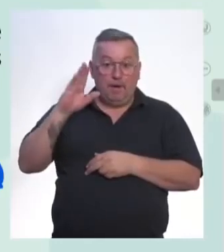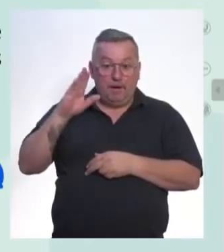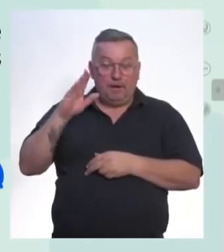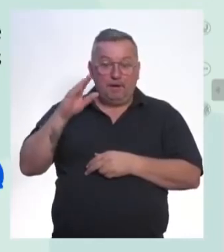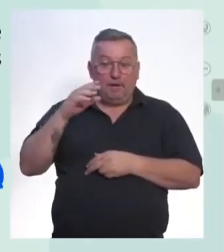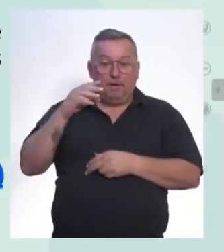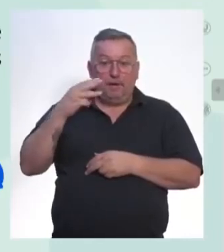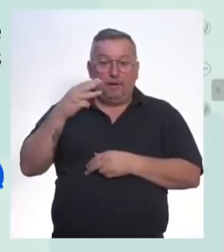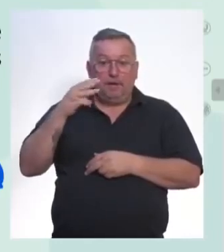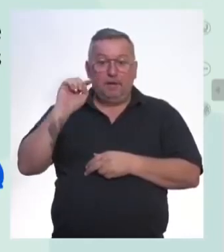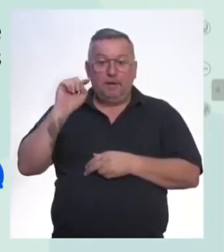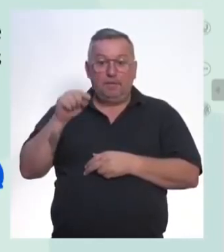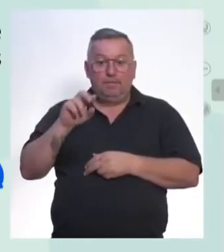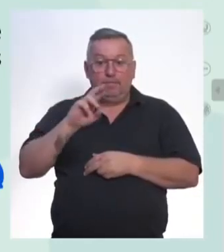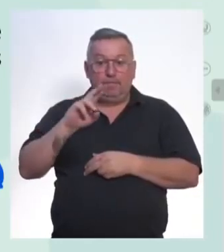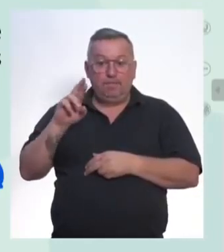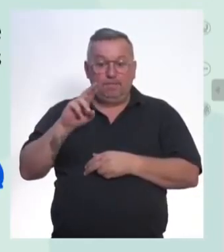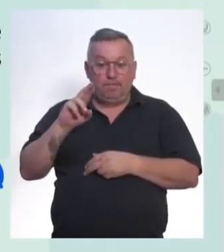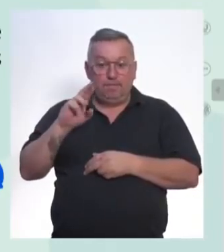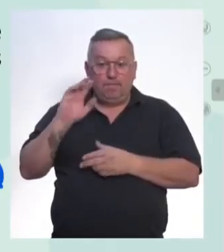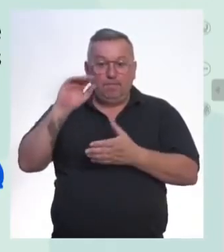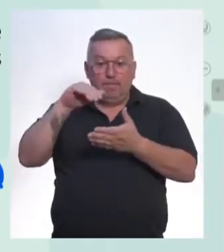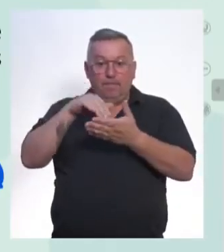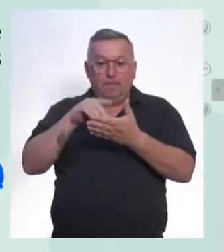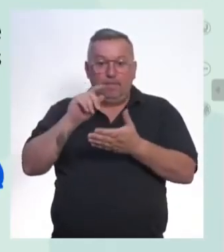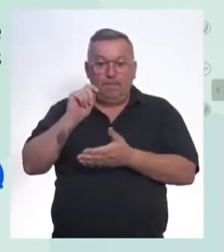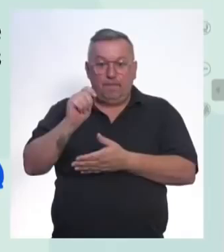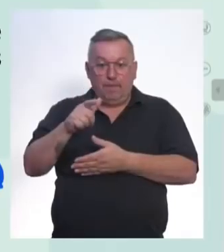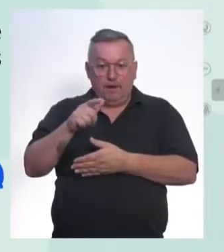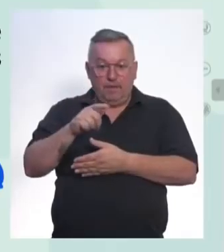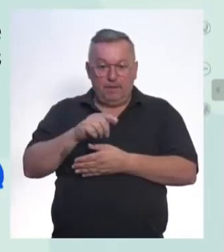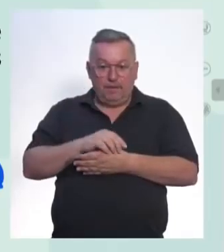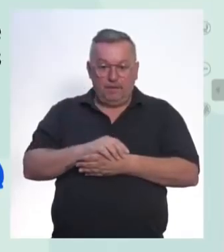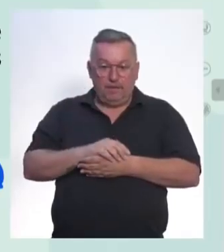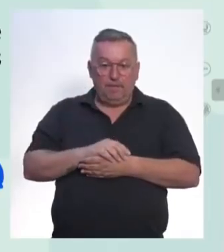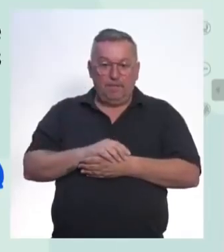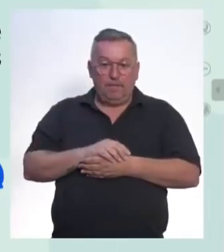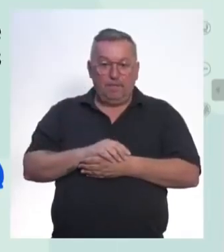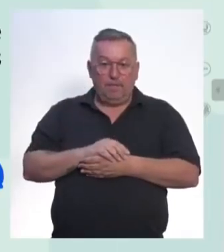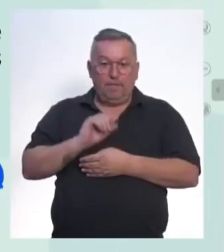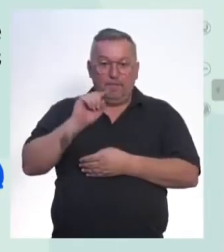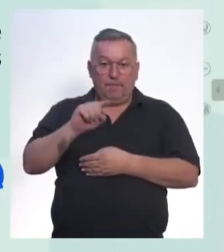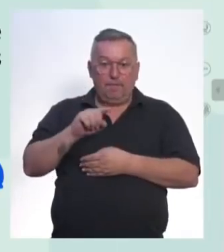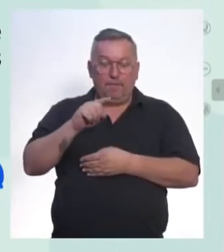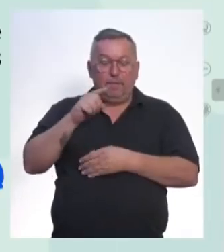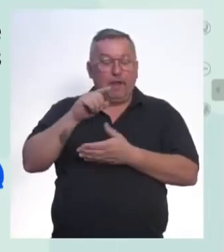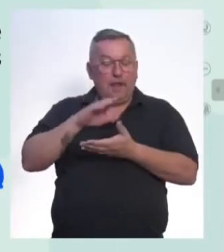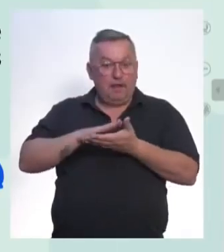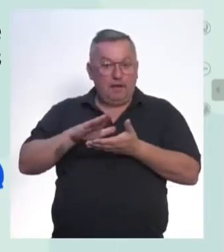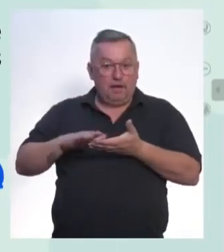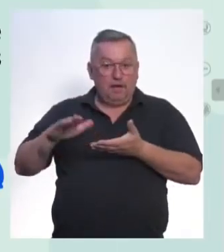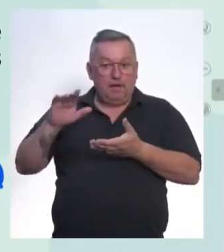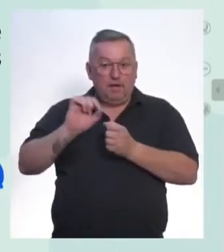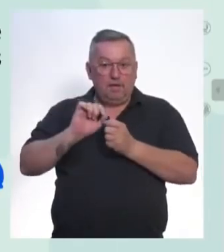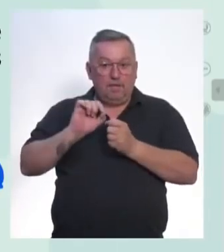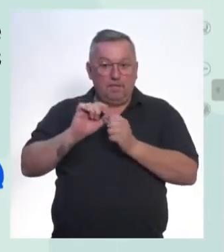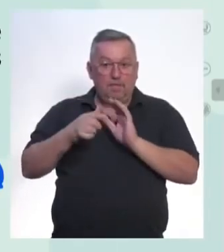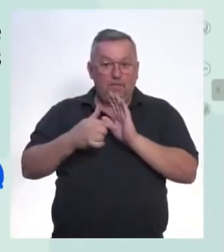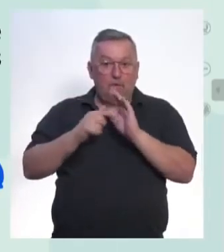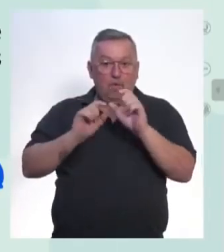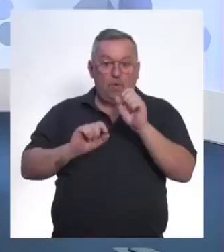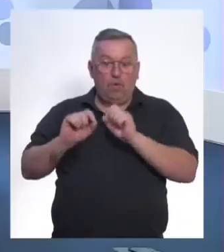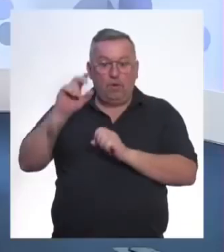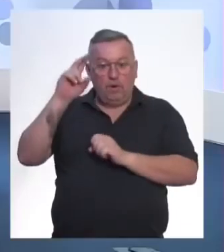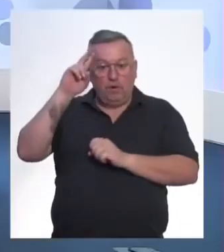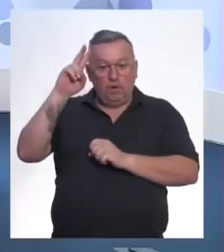valor de 3 mil reais ao final lá dos três anos. Esse exercício, gente, tá? A conta, né,